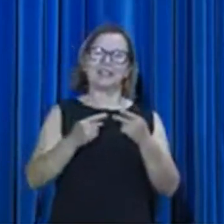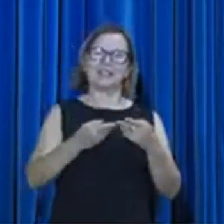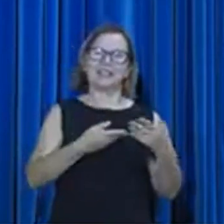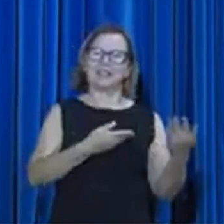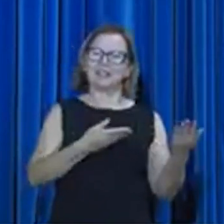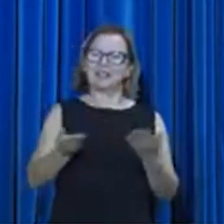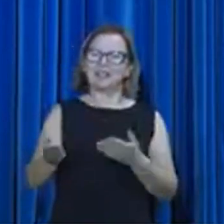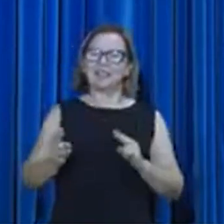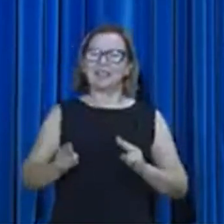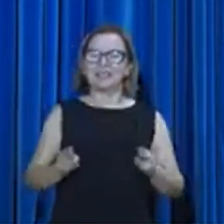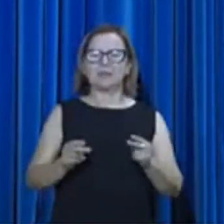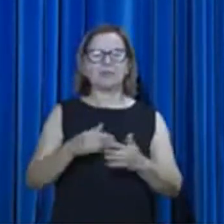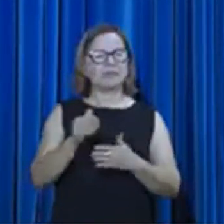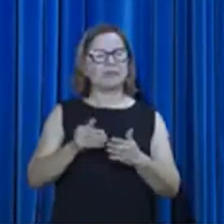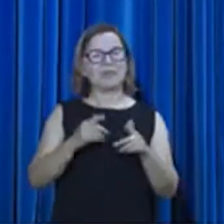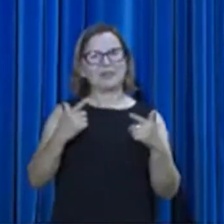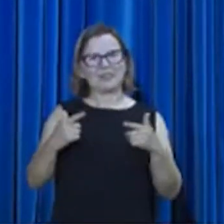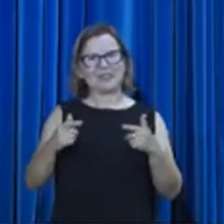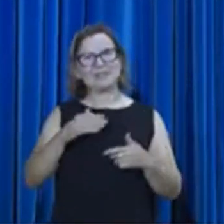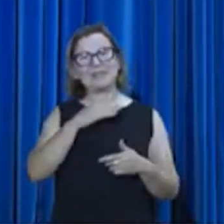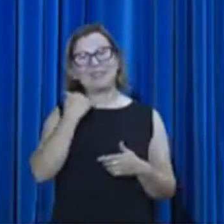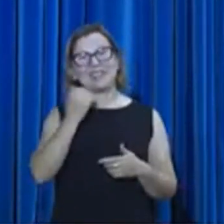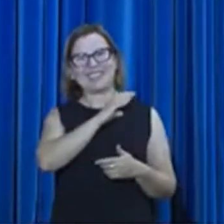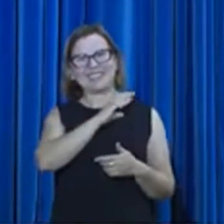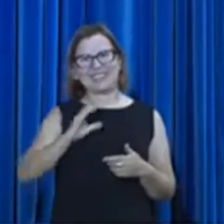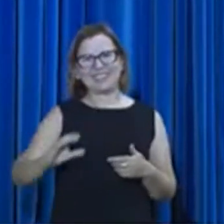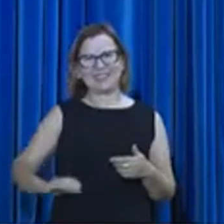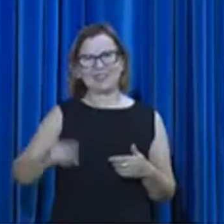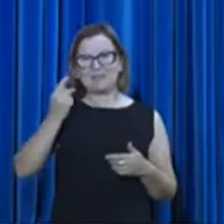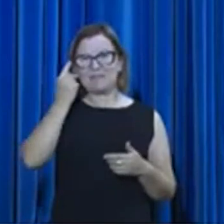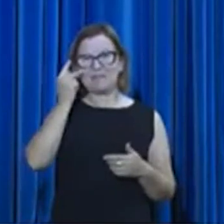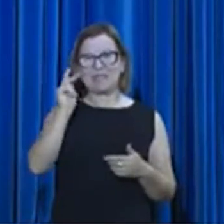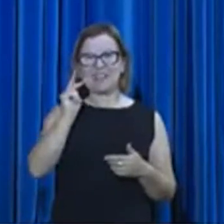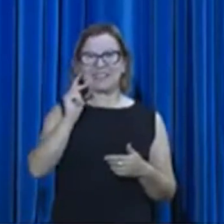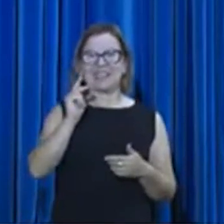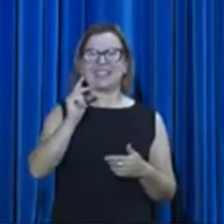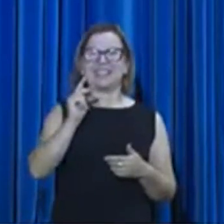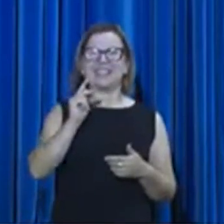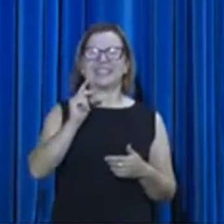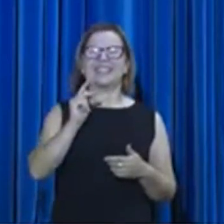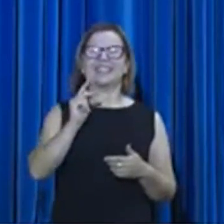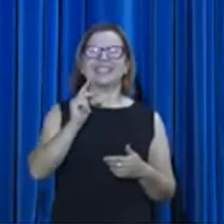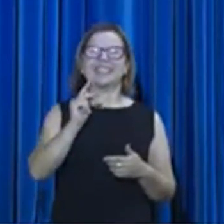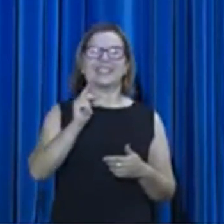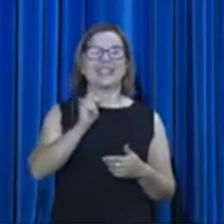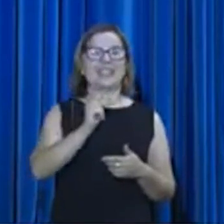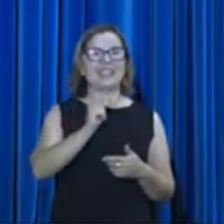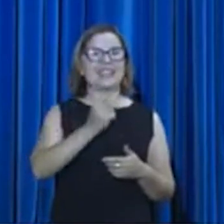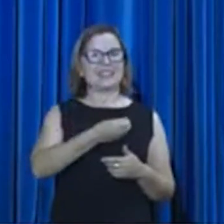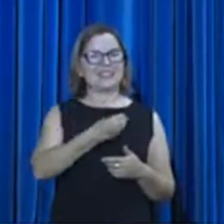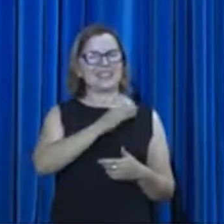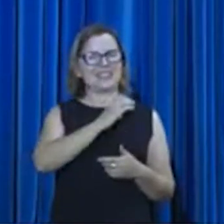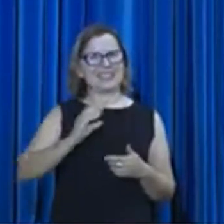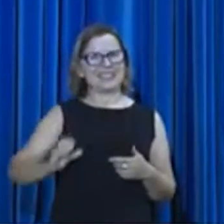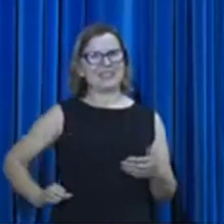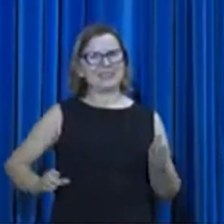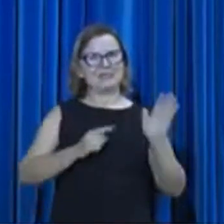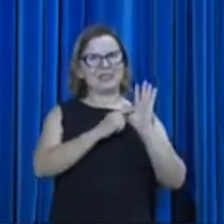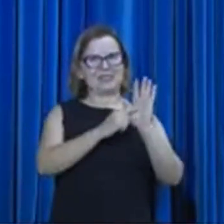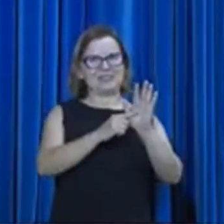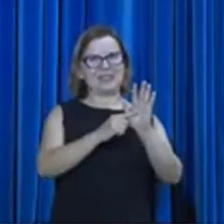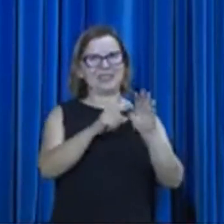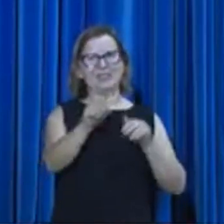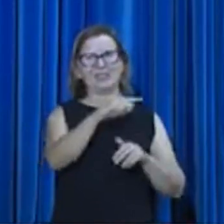por toda parte o morrer de Cristo, para que a vida de Cristo se manifeste no nosso corpo